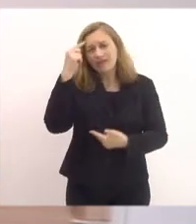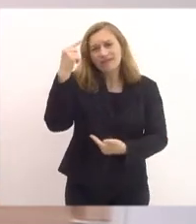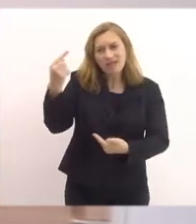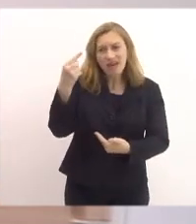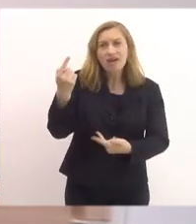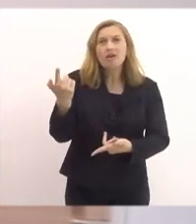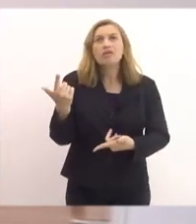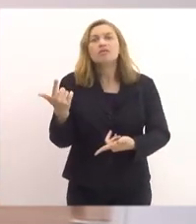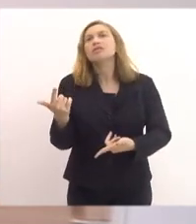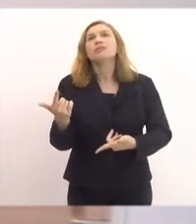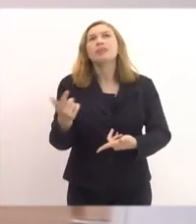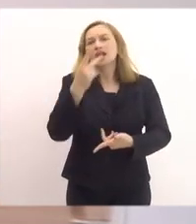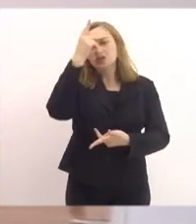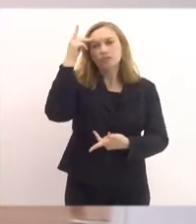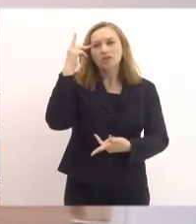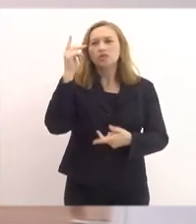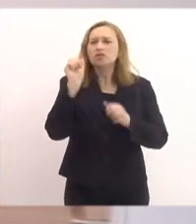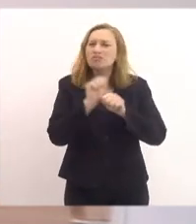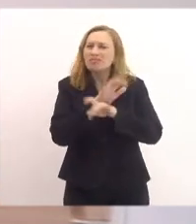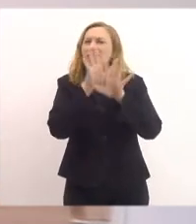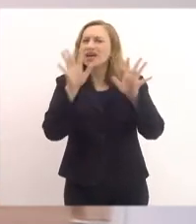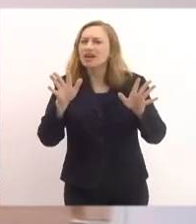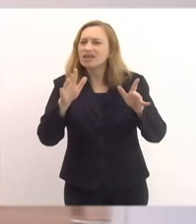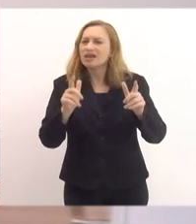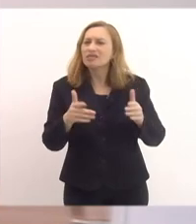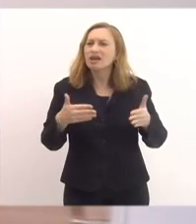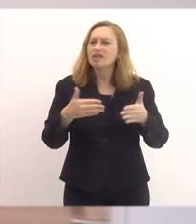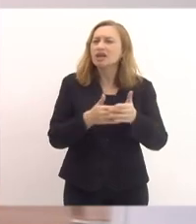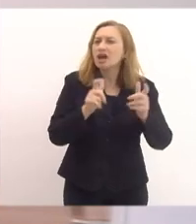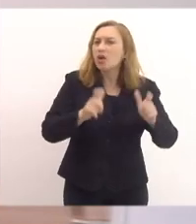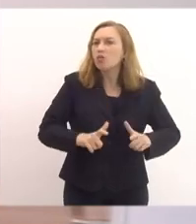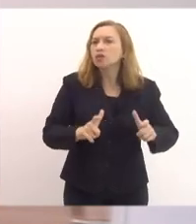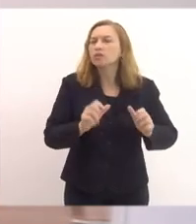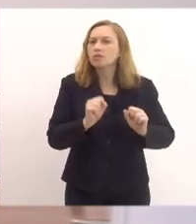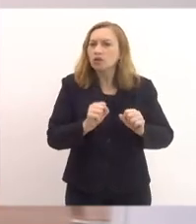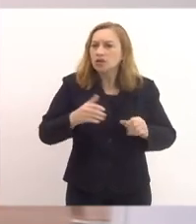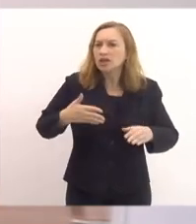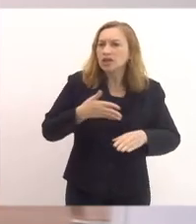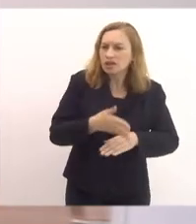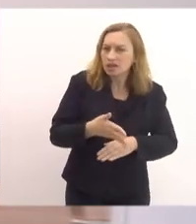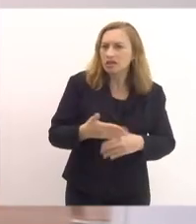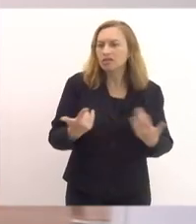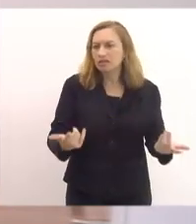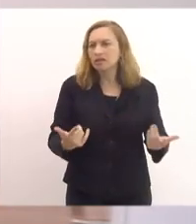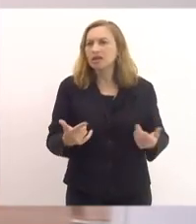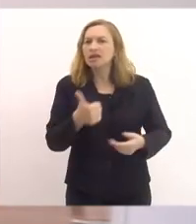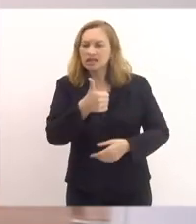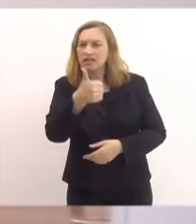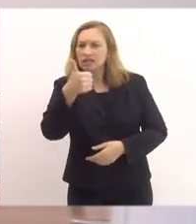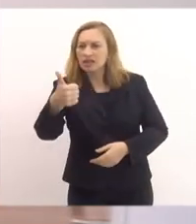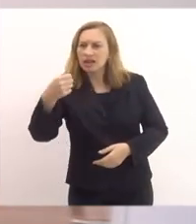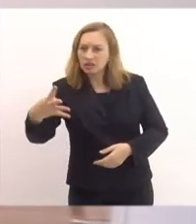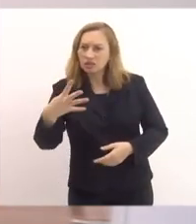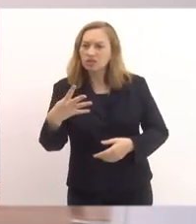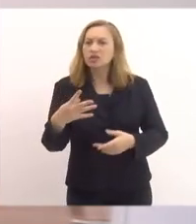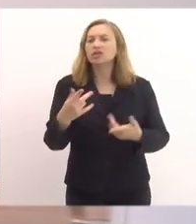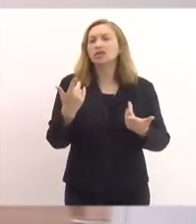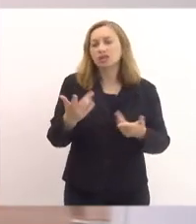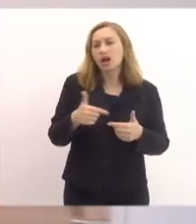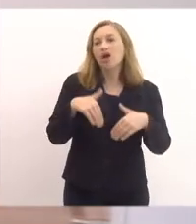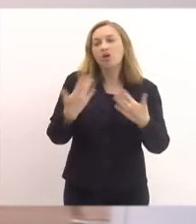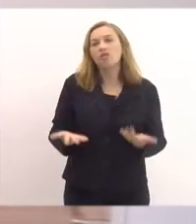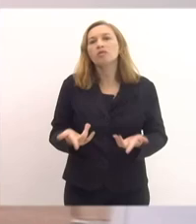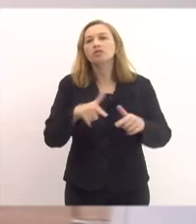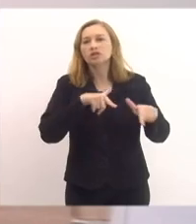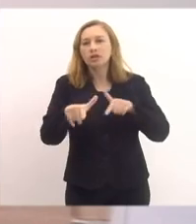para as pessoas terem clareza de até onde nós vamos poder ir. Quer dizer, temos 114 vagas, então vamos trabalhar para a